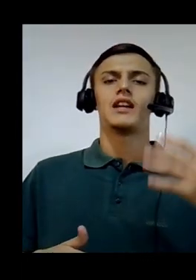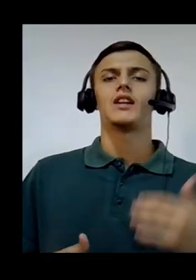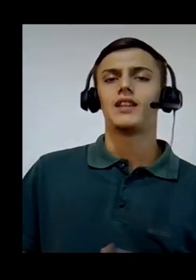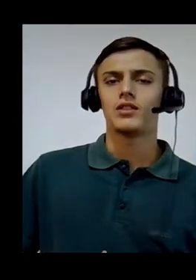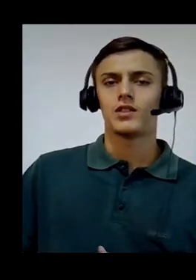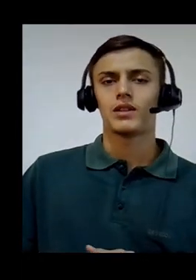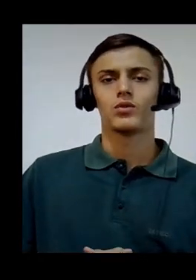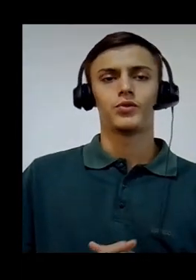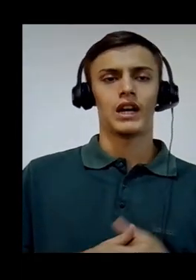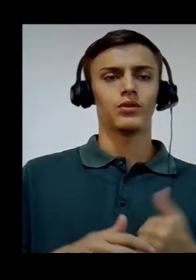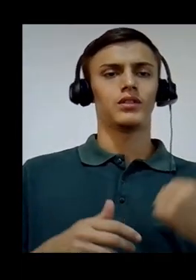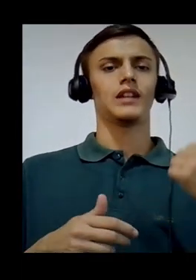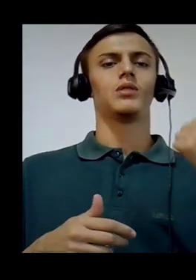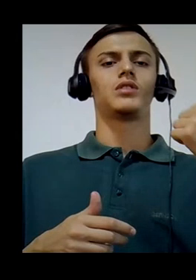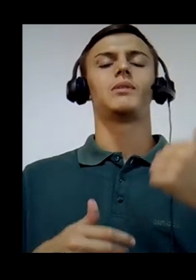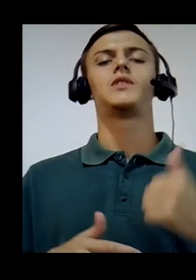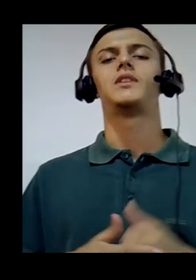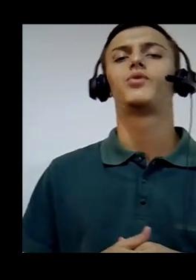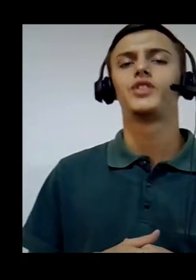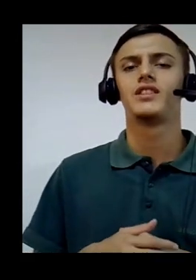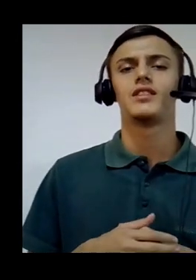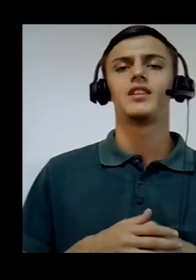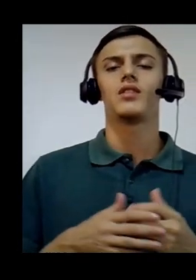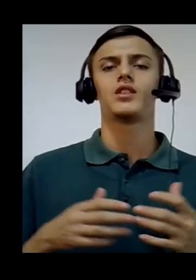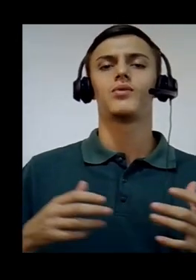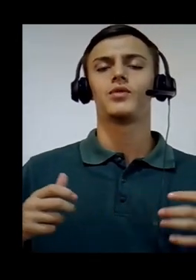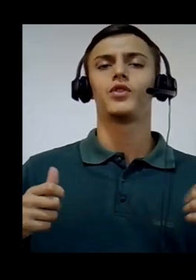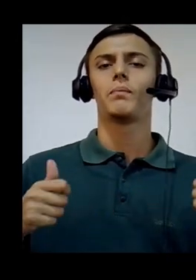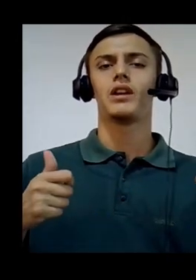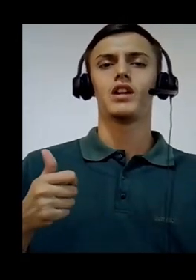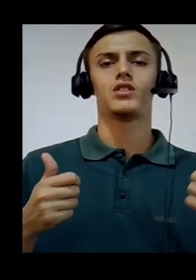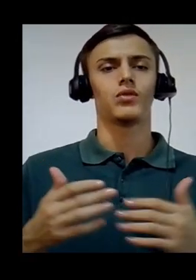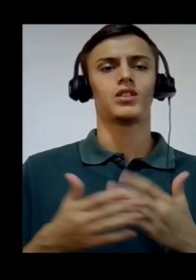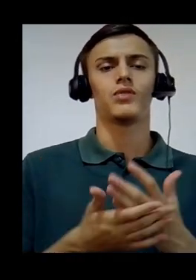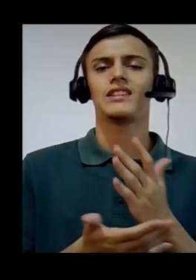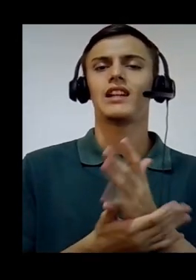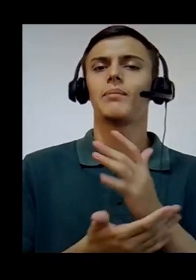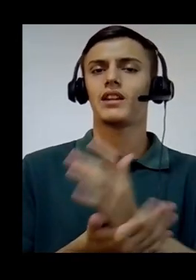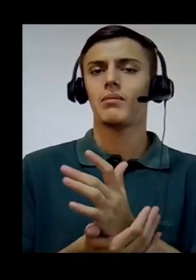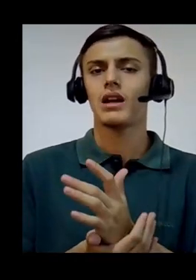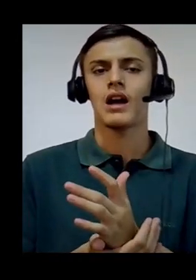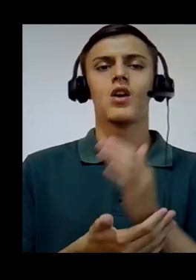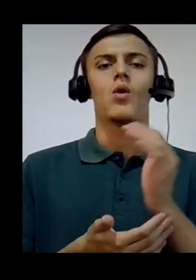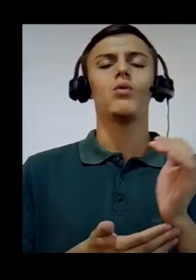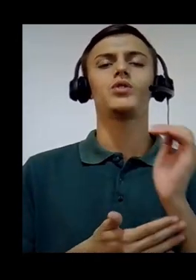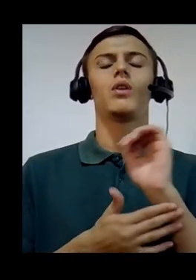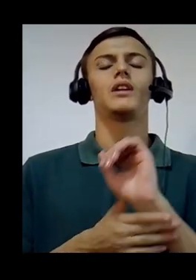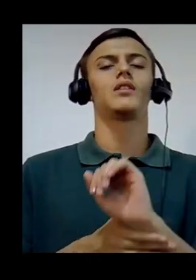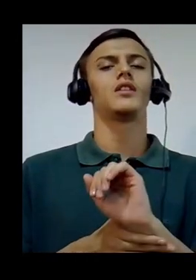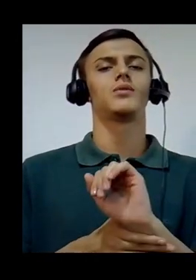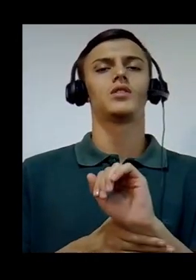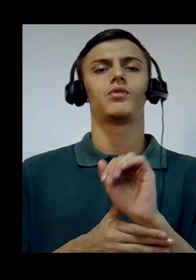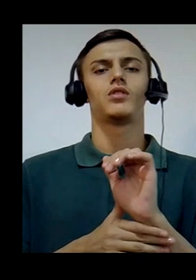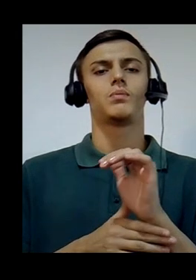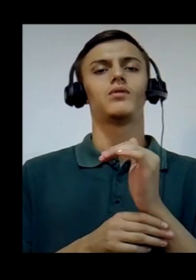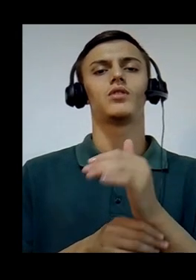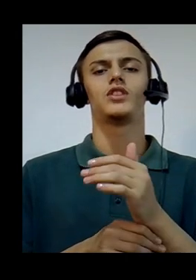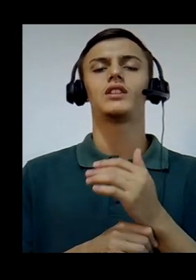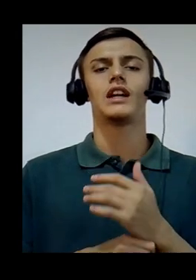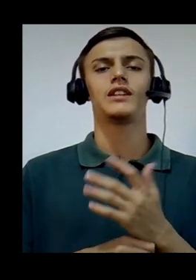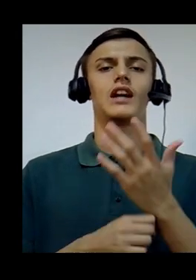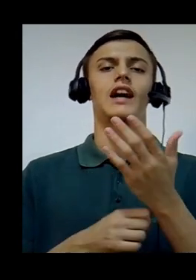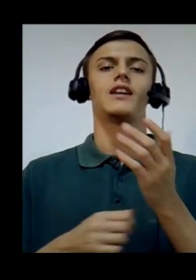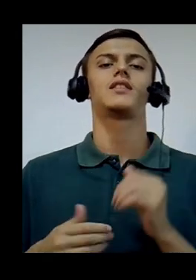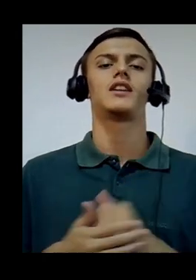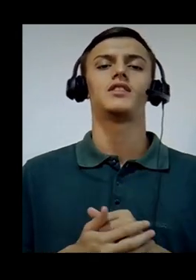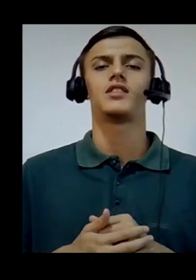Para realizar o acesso a espaço confinado, tem que ter um treinamento específico de 16 horas se você for operante, se você vai entrar lá para trabalhar, ou de 40 horas se você for supervisor